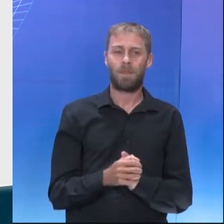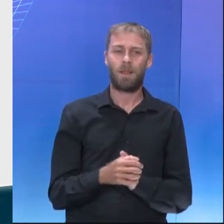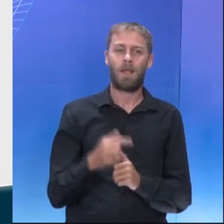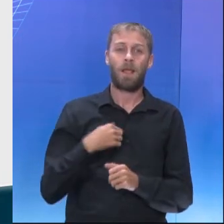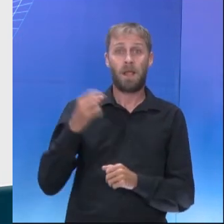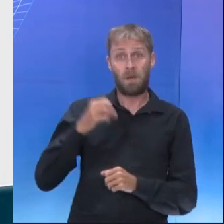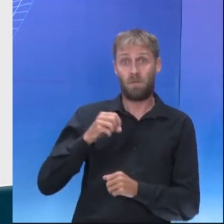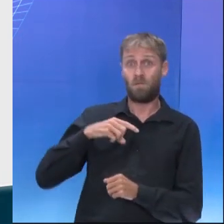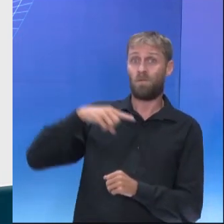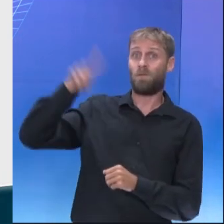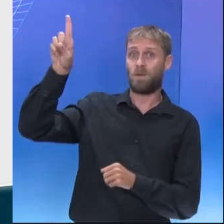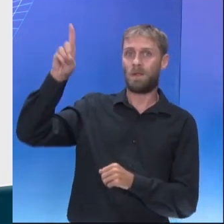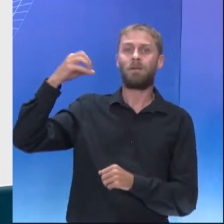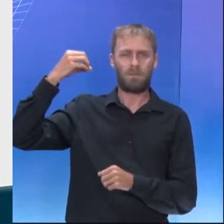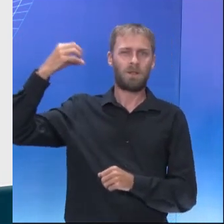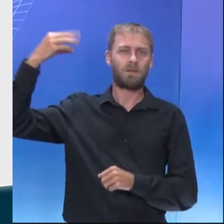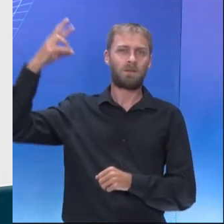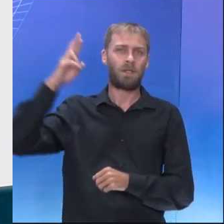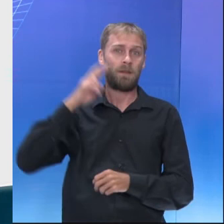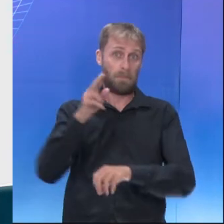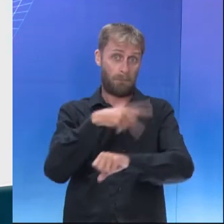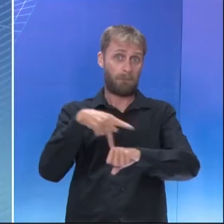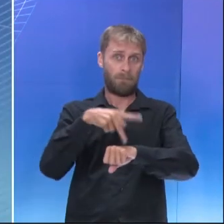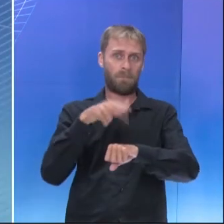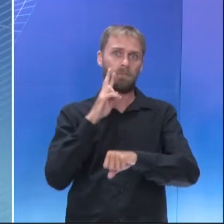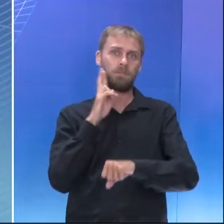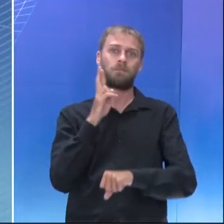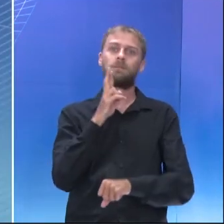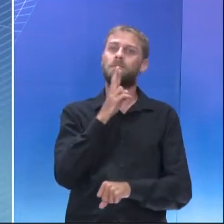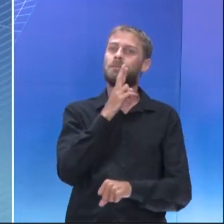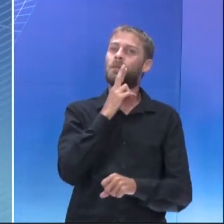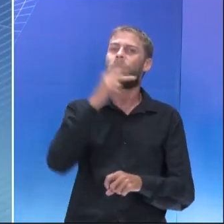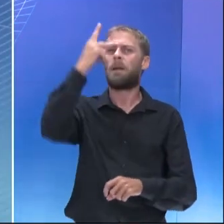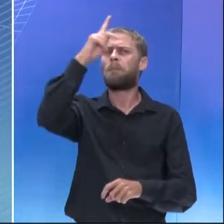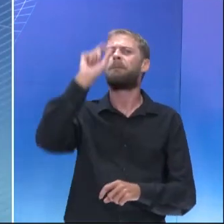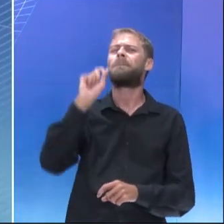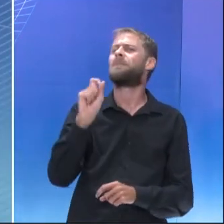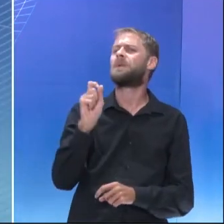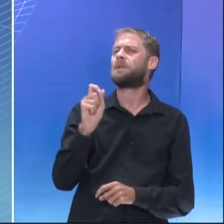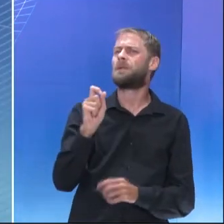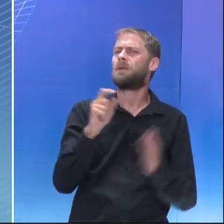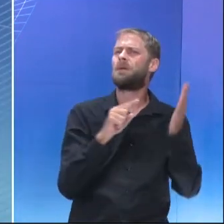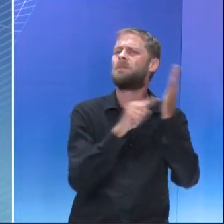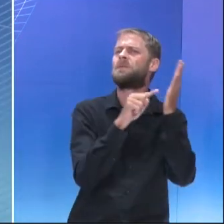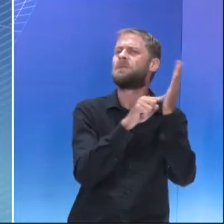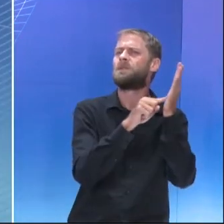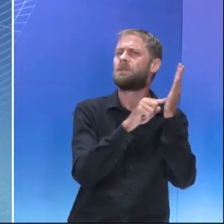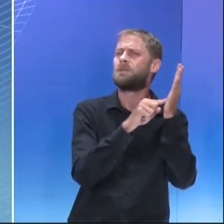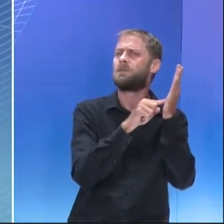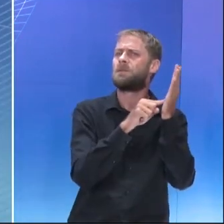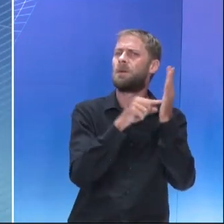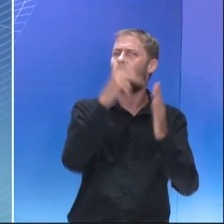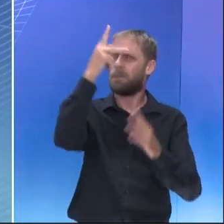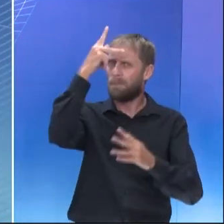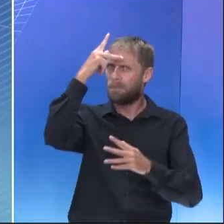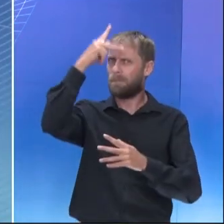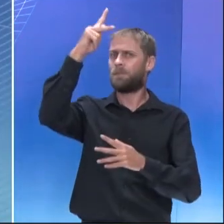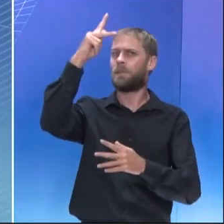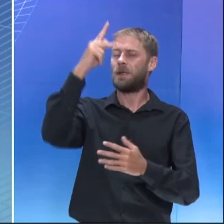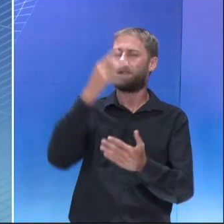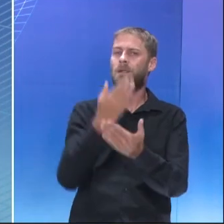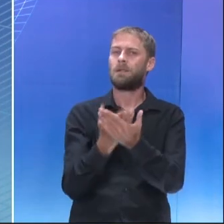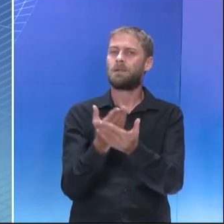Eu fui para a Rússia, né? Para quê? Qual o objetivo que eu saí para ir para a Rússia?